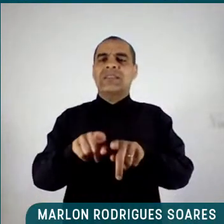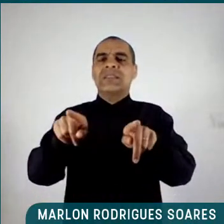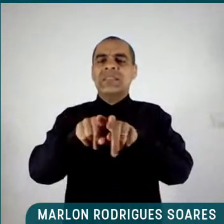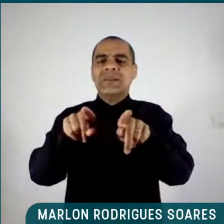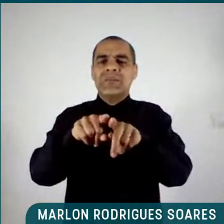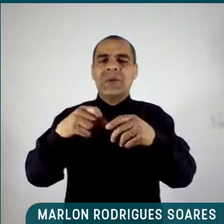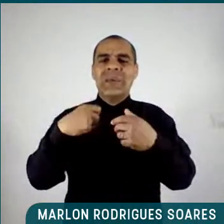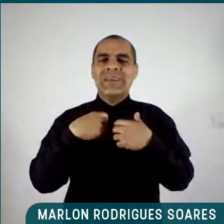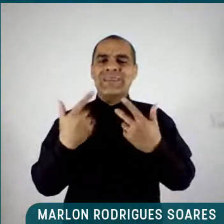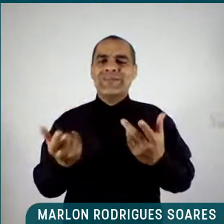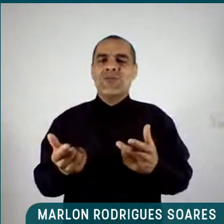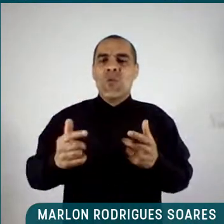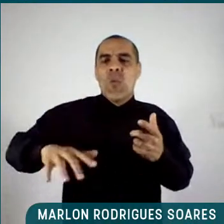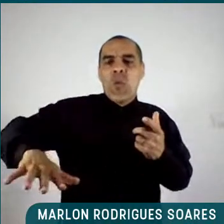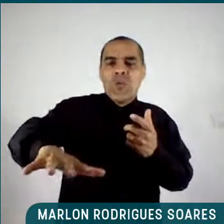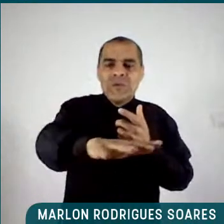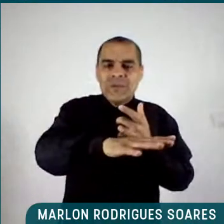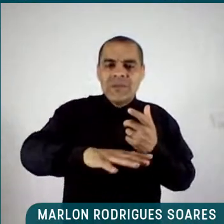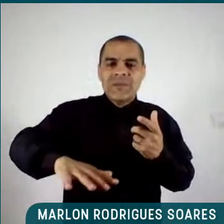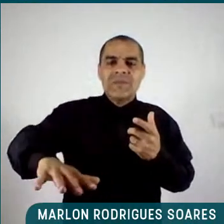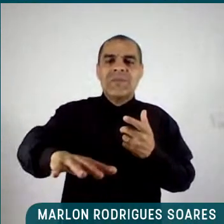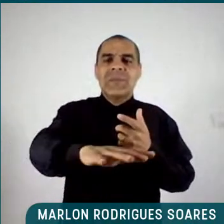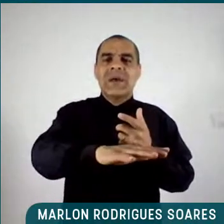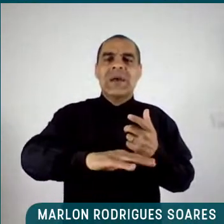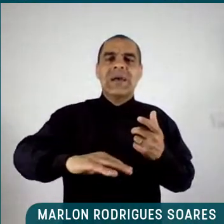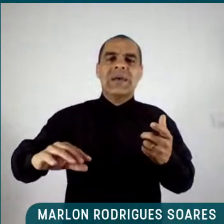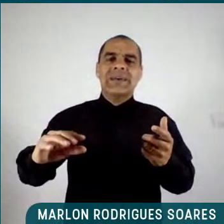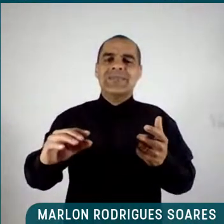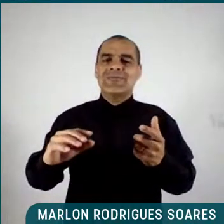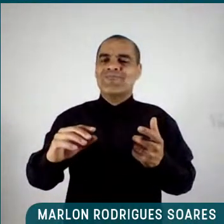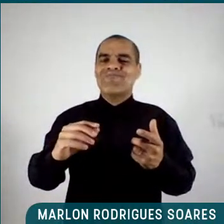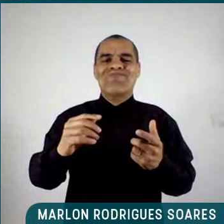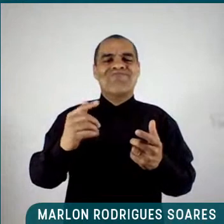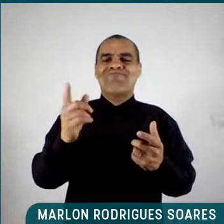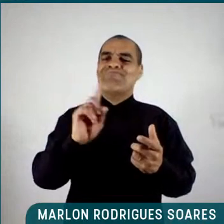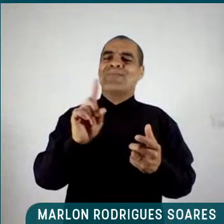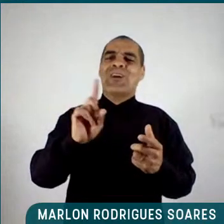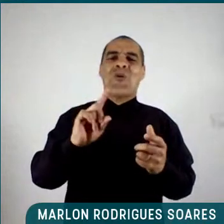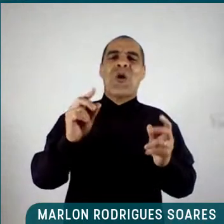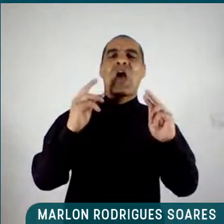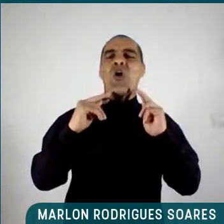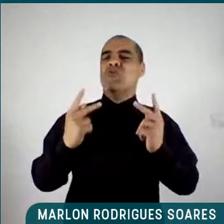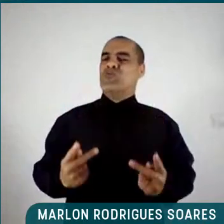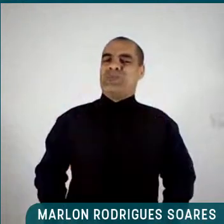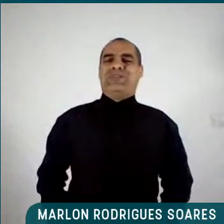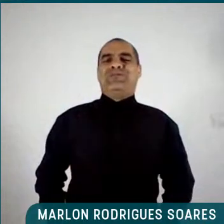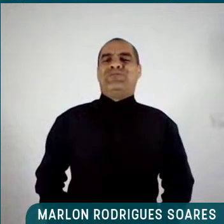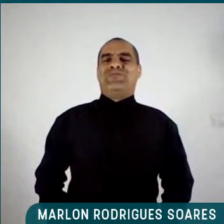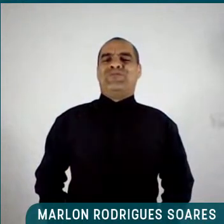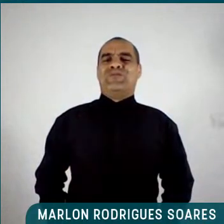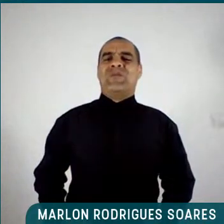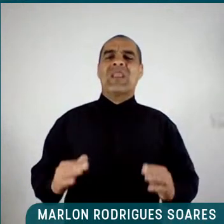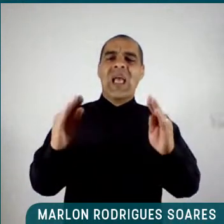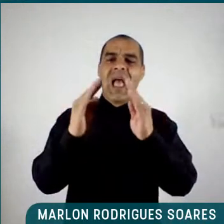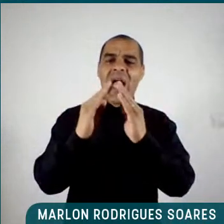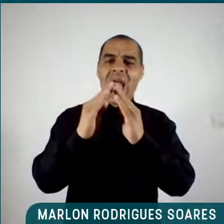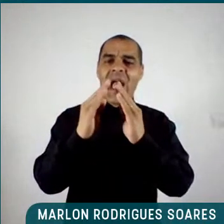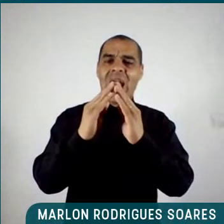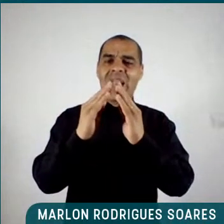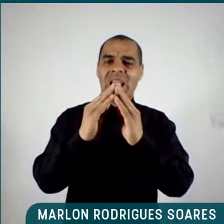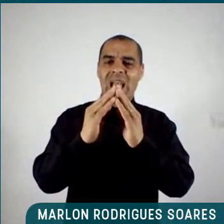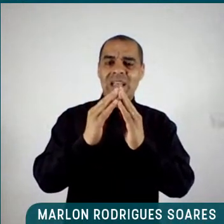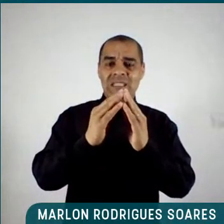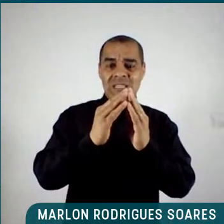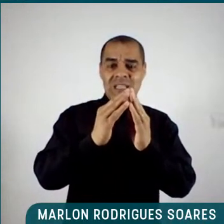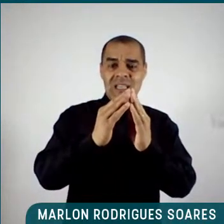normalizing espaços racial de racial determinação. A casa para uma definitions, mulher and they are using this as